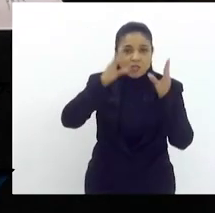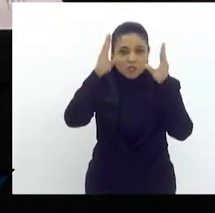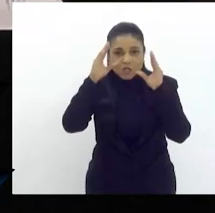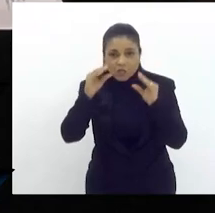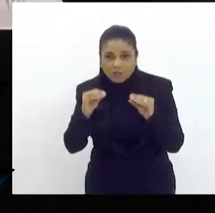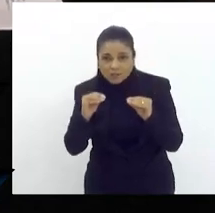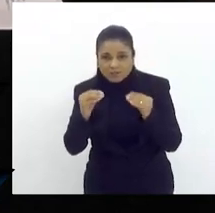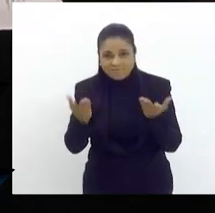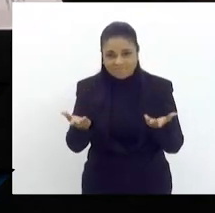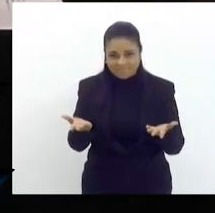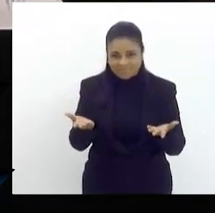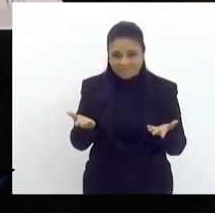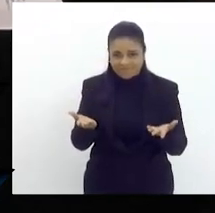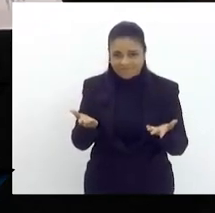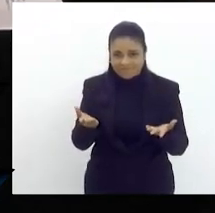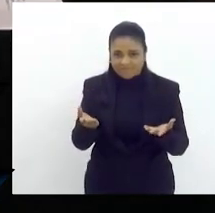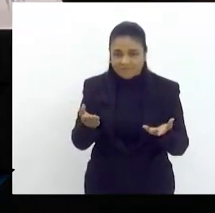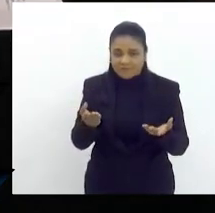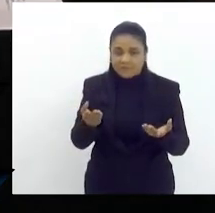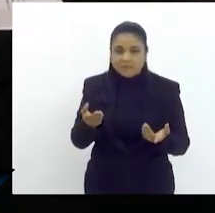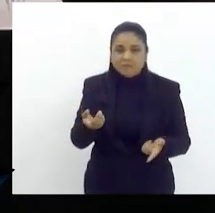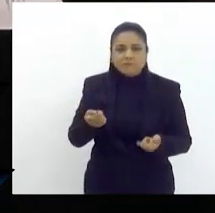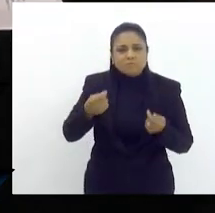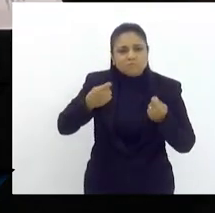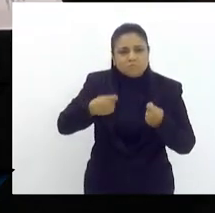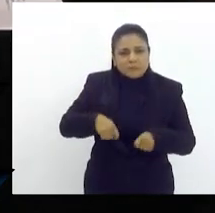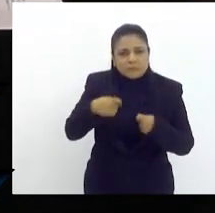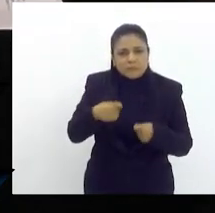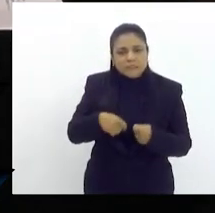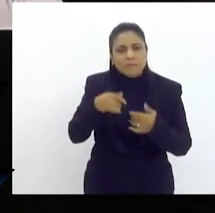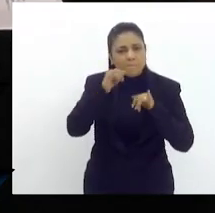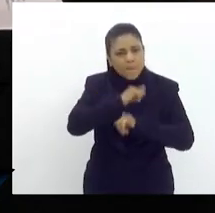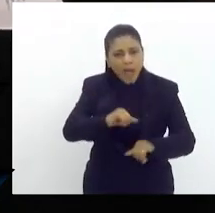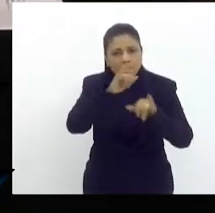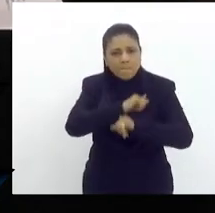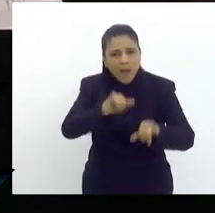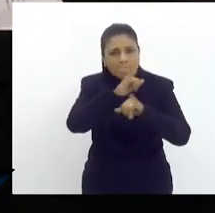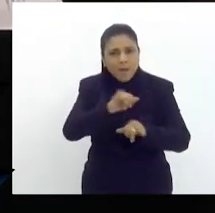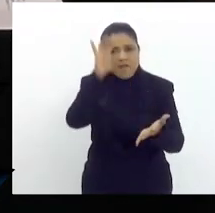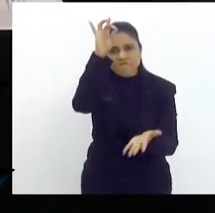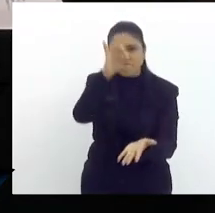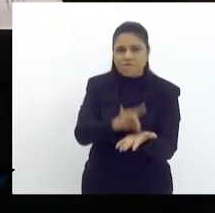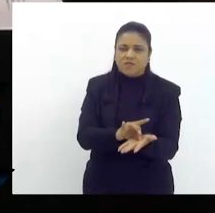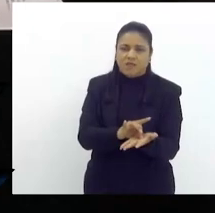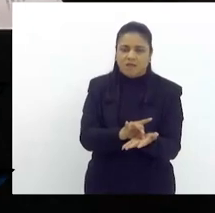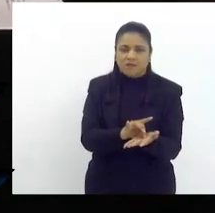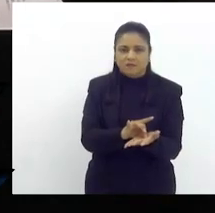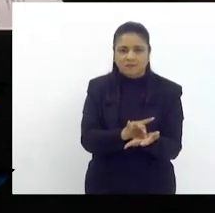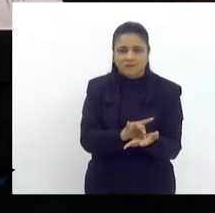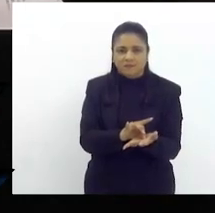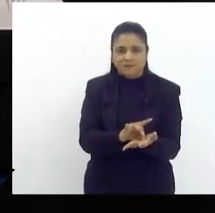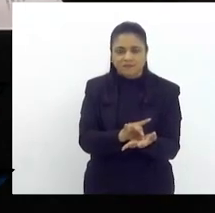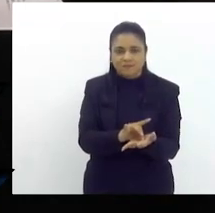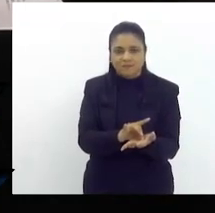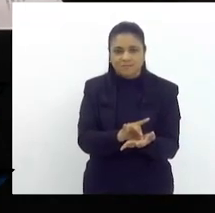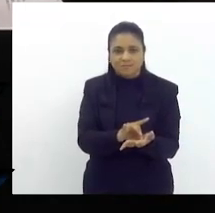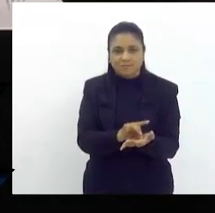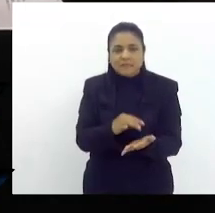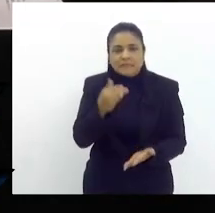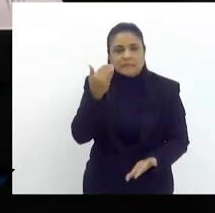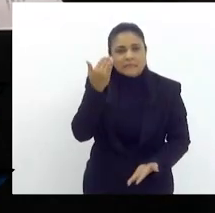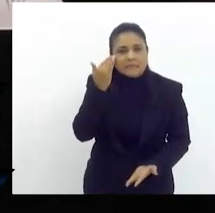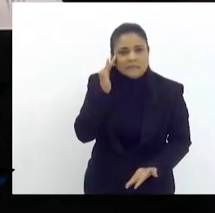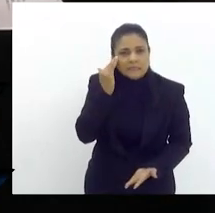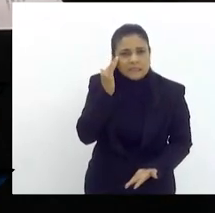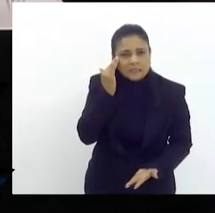é preciso altas doses de verdade e de realidade para que compreendamos